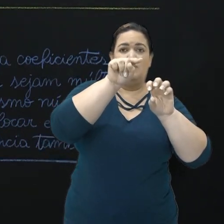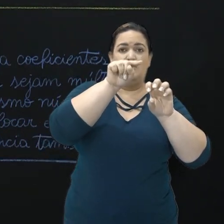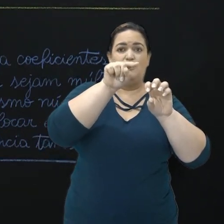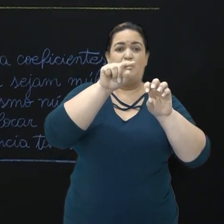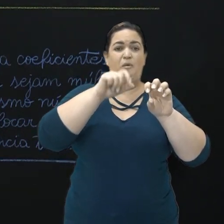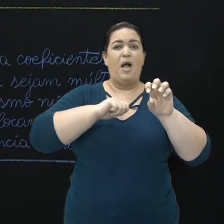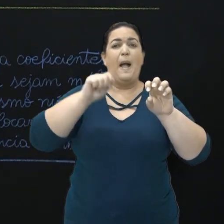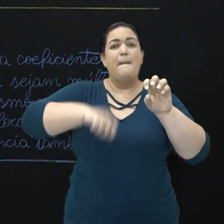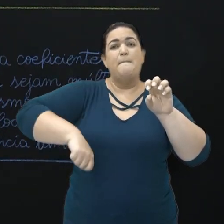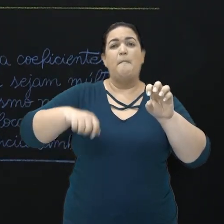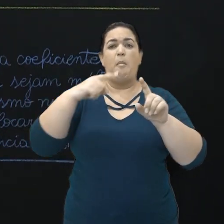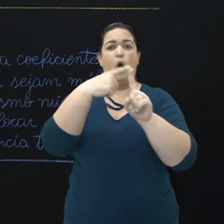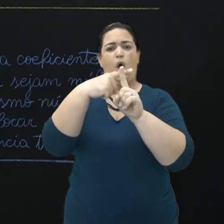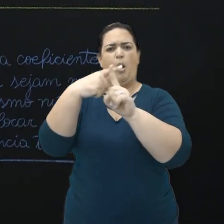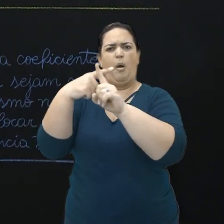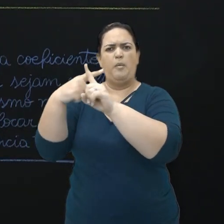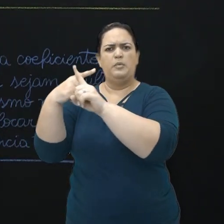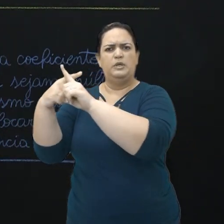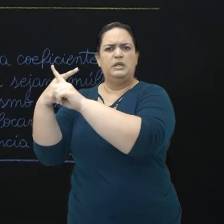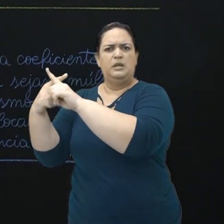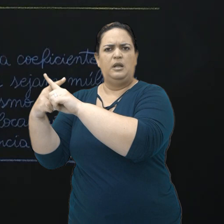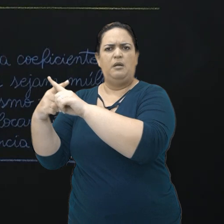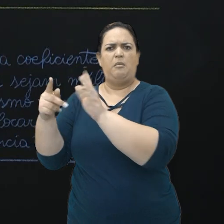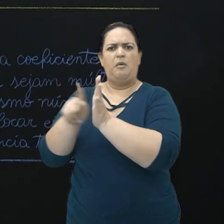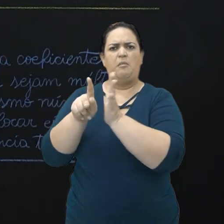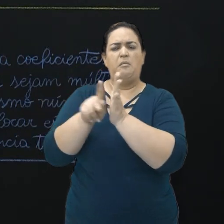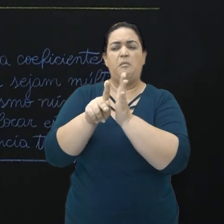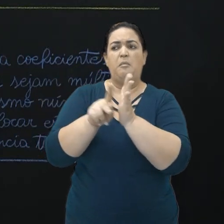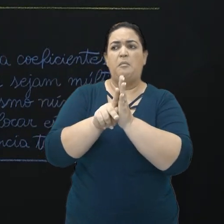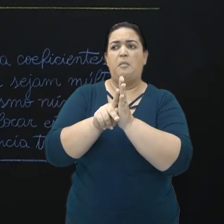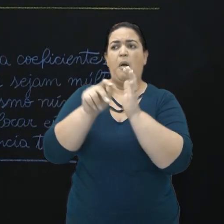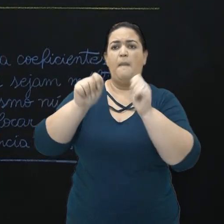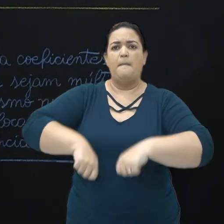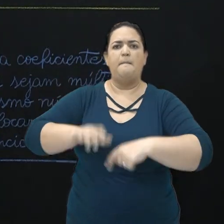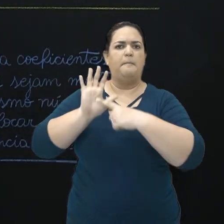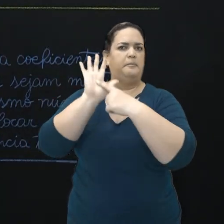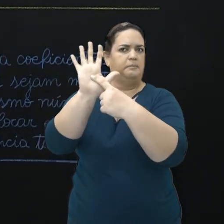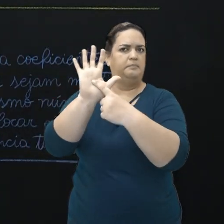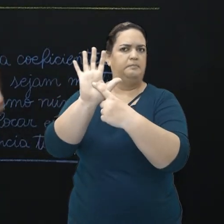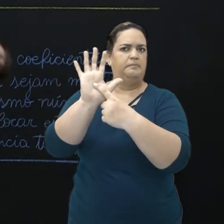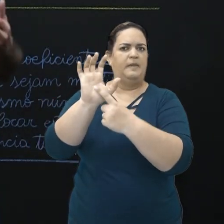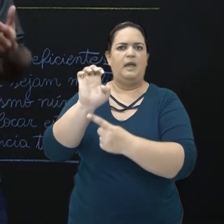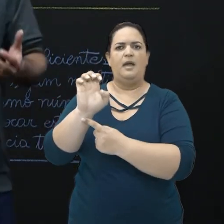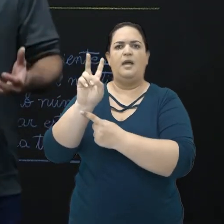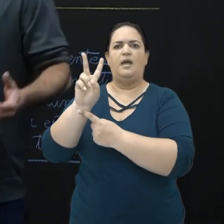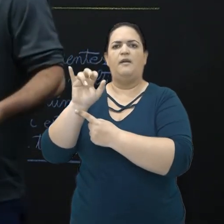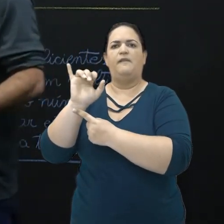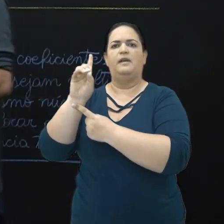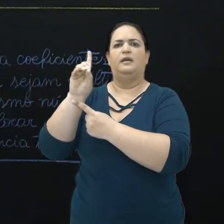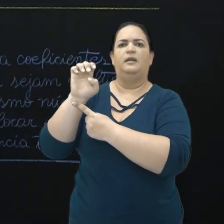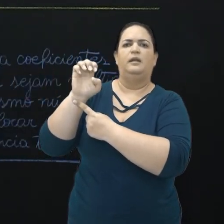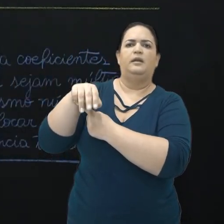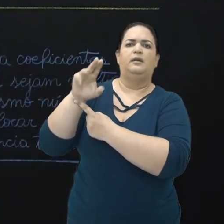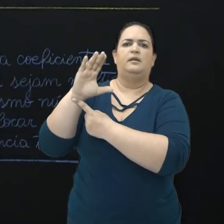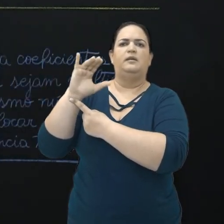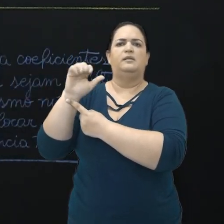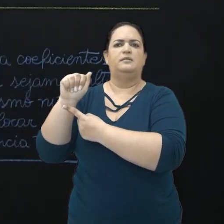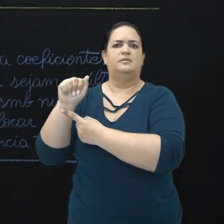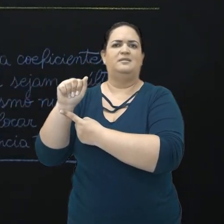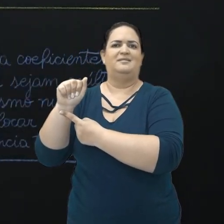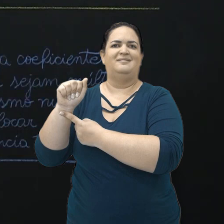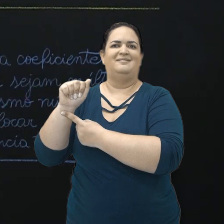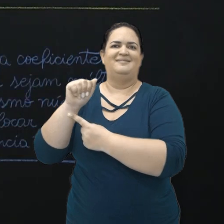múltiplos de um mesmo número, devemos colocar este número em evidência também. Foi o que eu te falei. eu